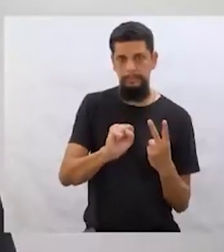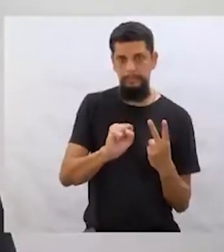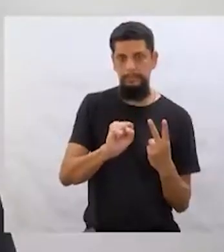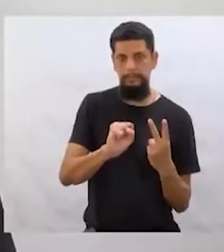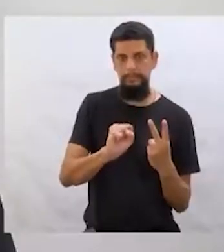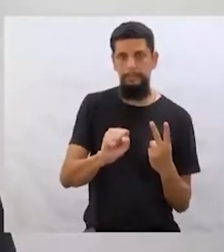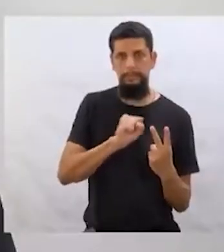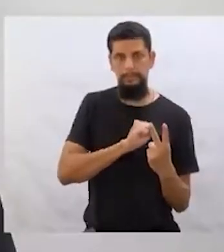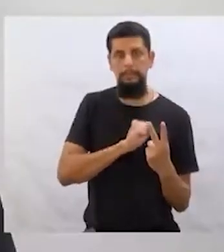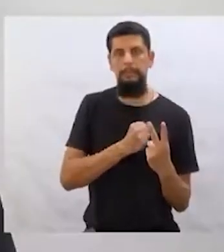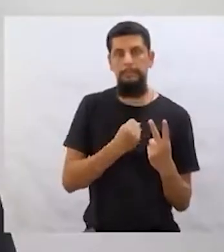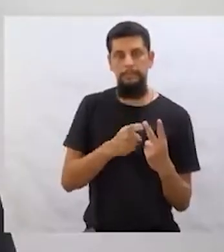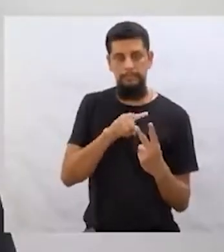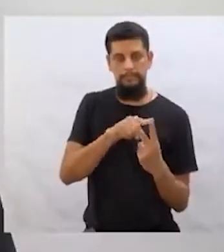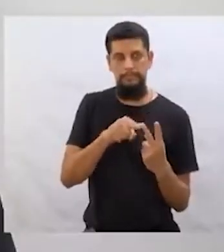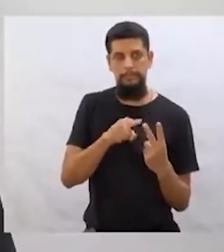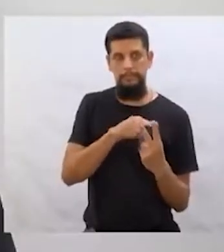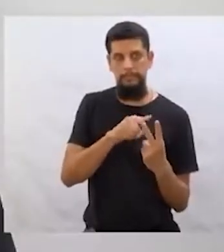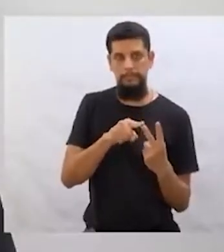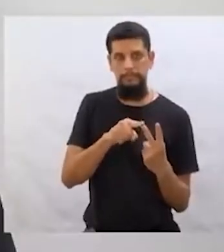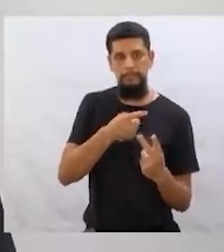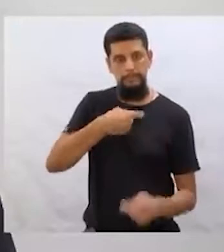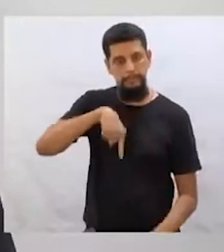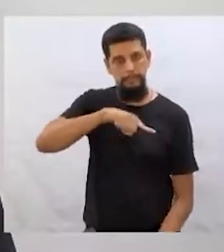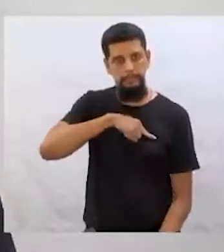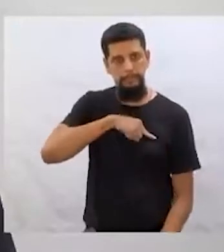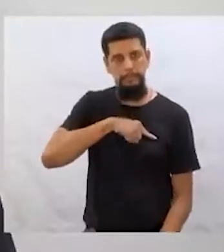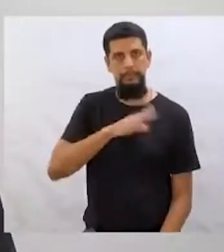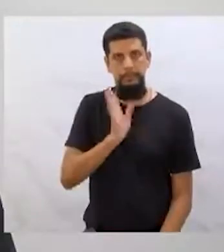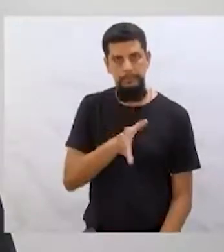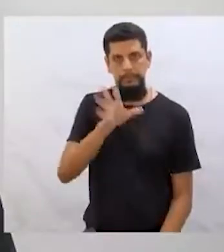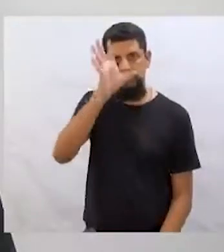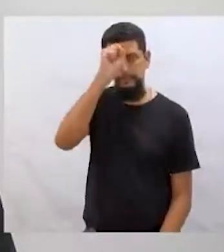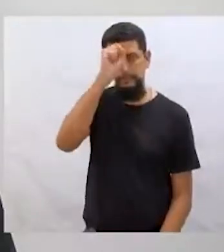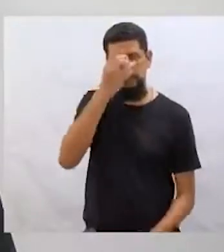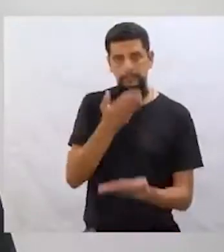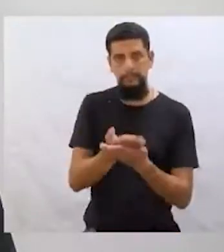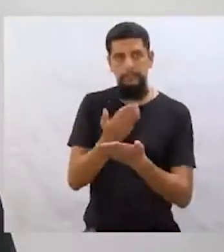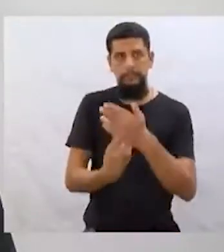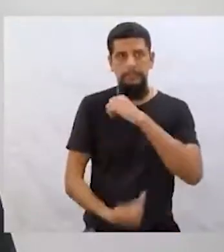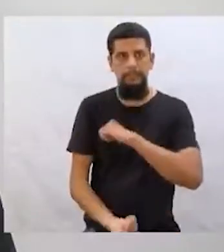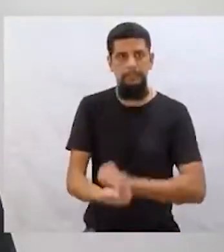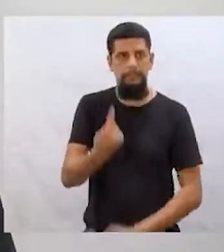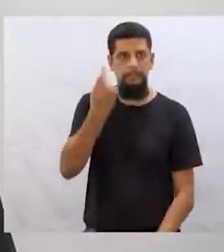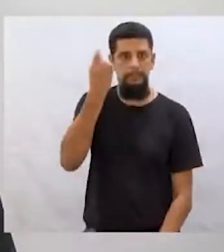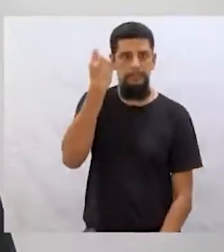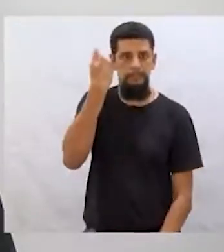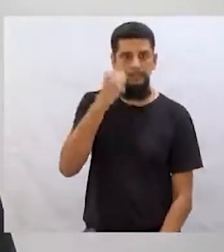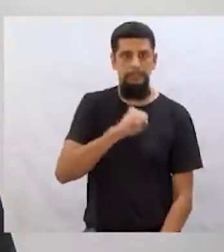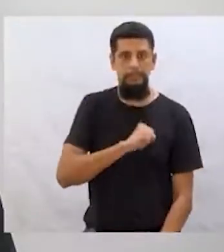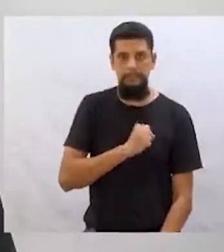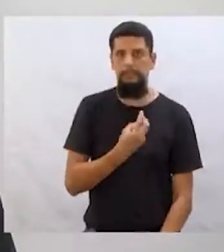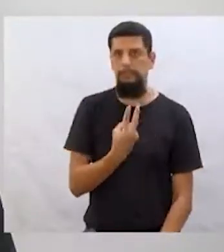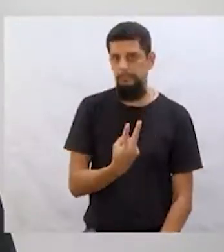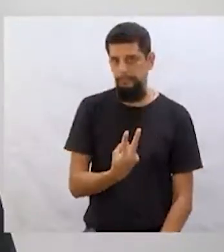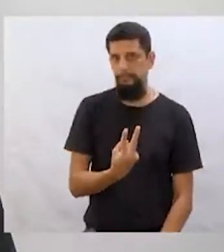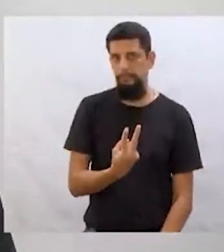favor. Número 2, que nós também já aprendemos a fazer o traçado do